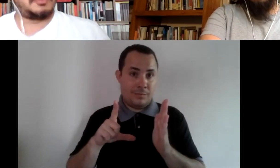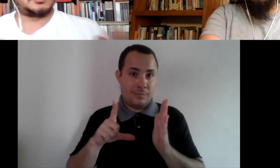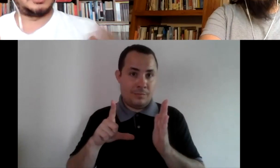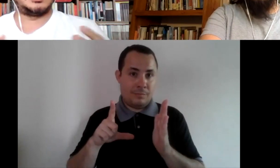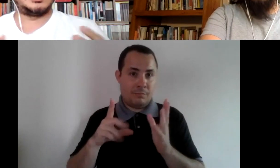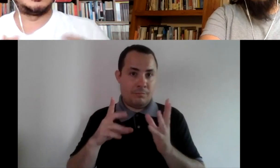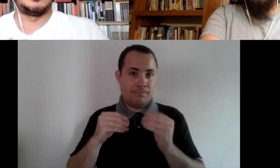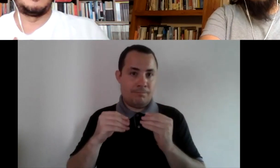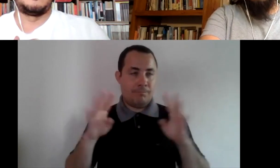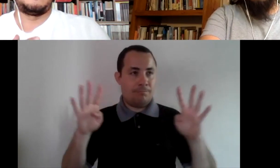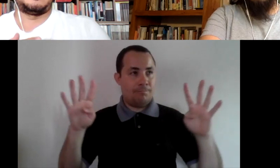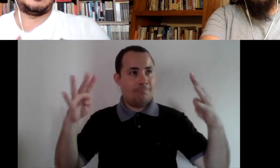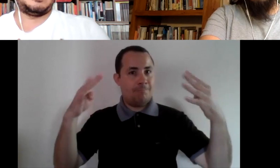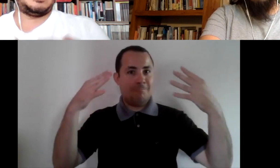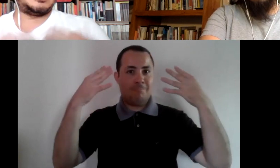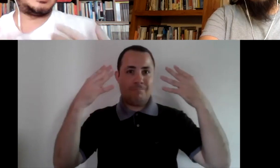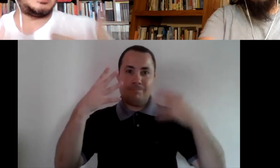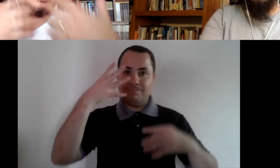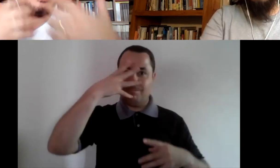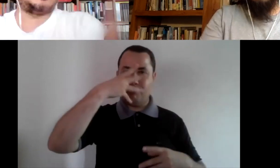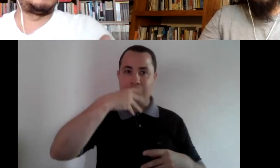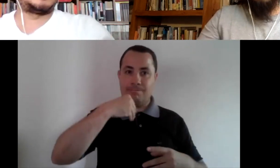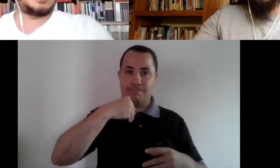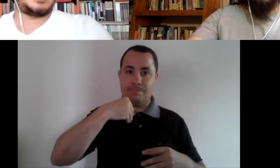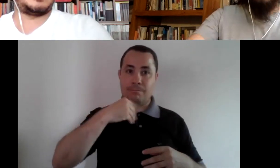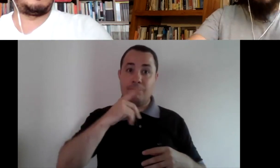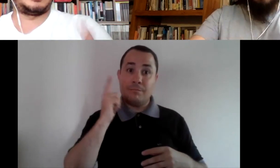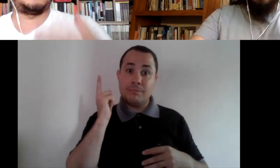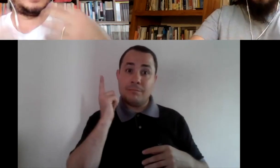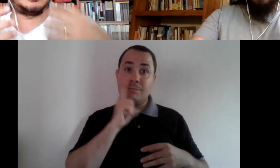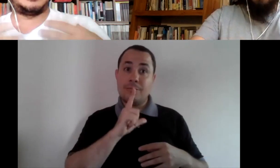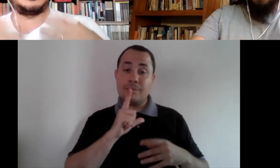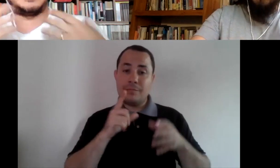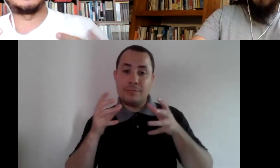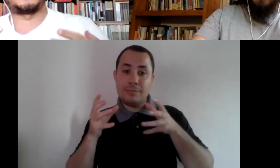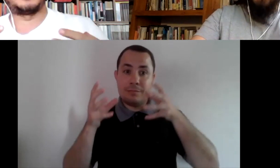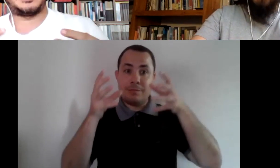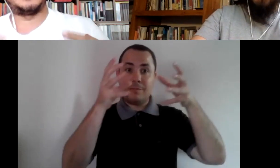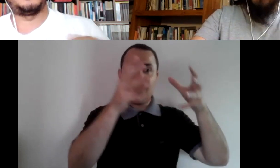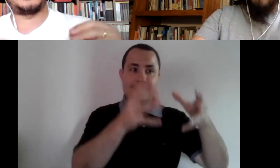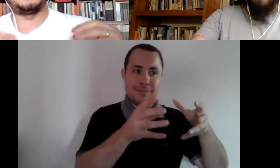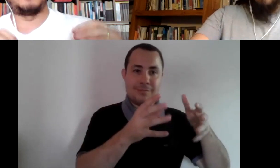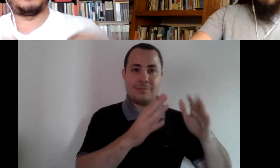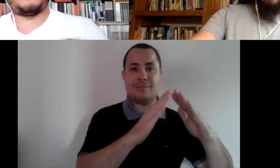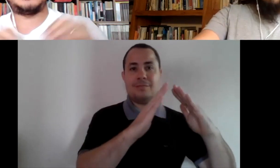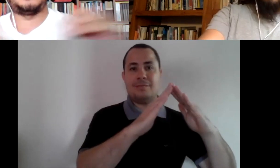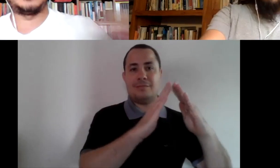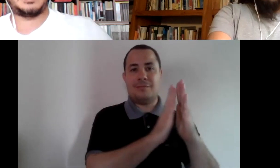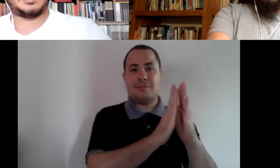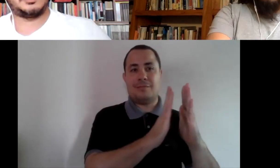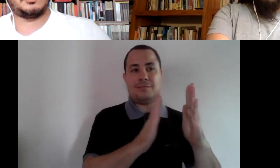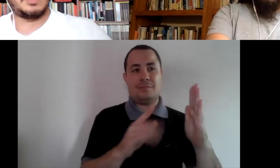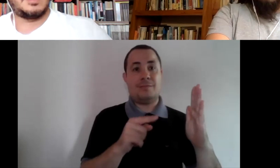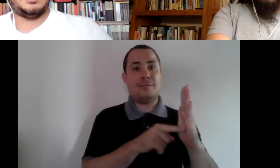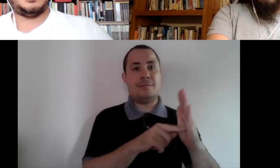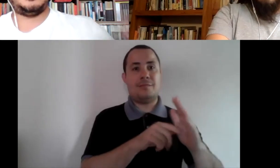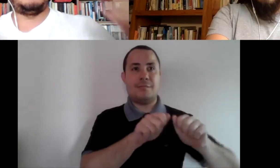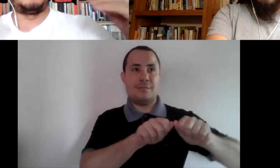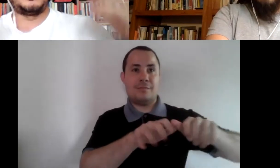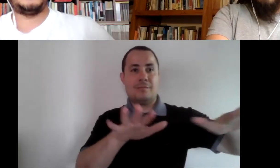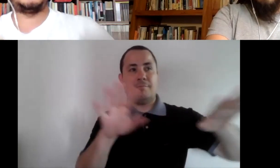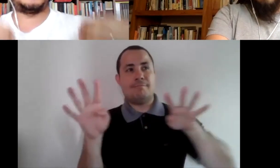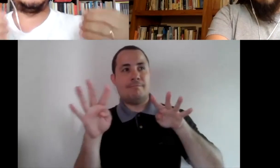exuberante, como eu já disse, ela chegue até a biblioteca, porque, de fato, ela tem circulado, eu acho, de modo fracionado